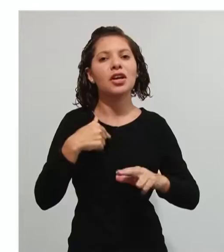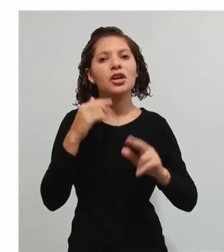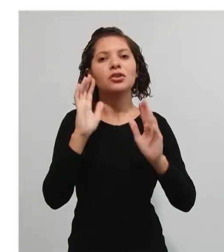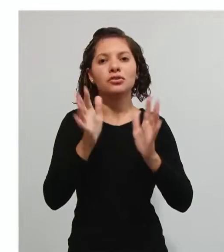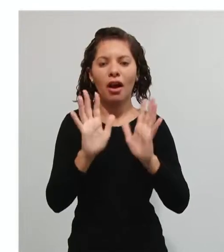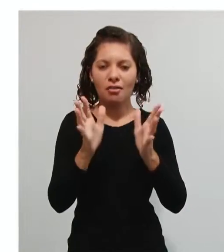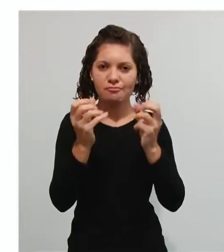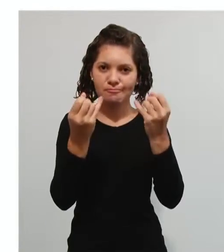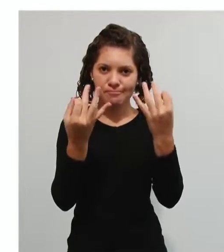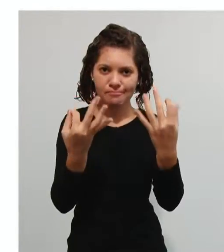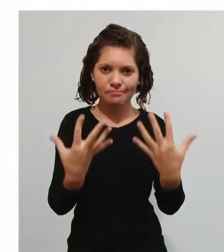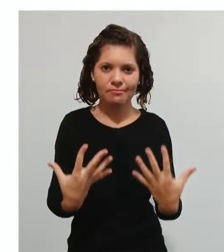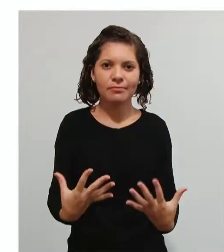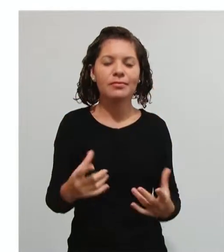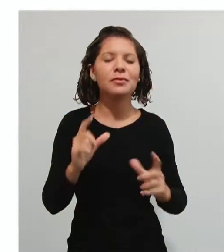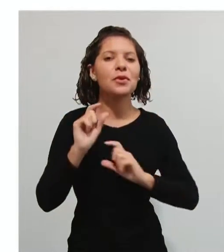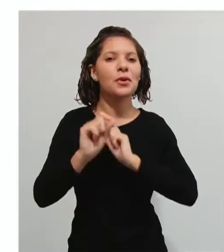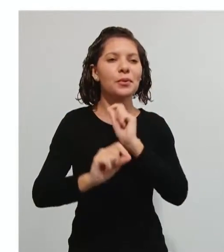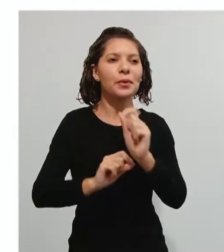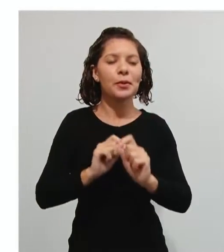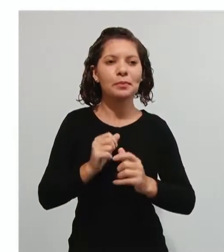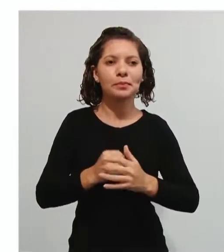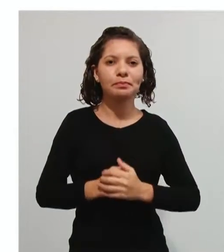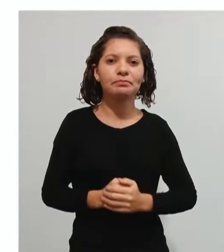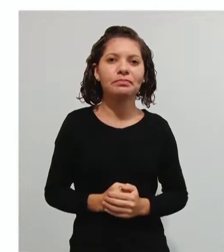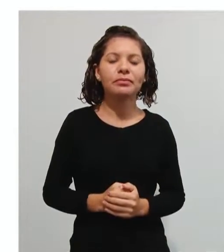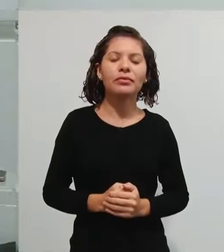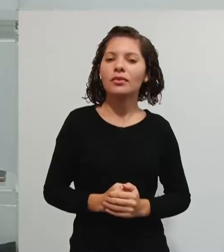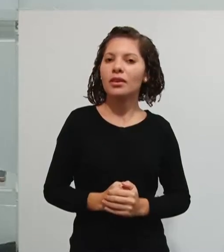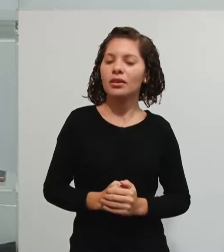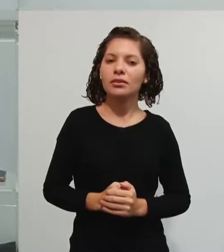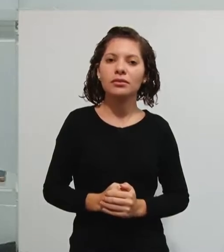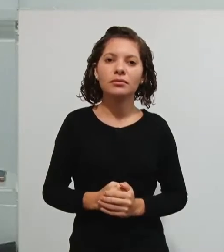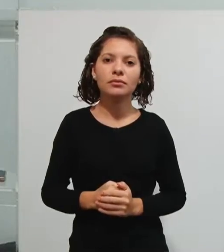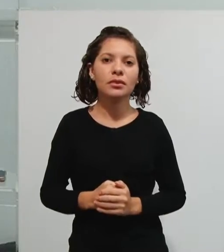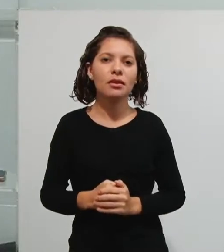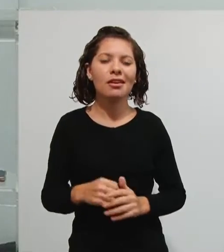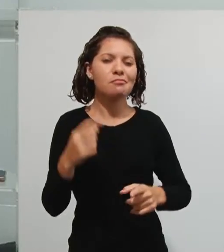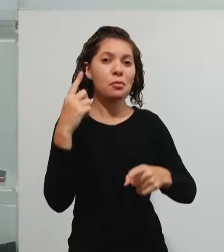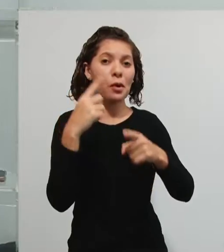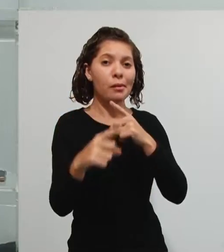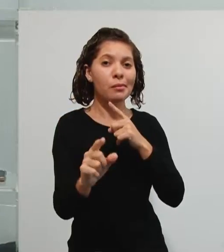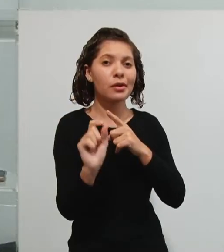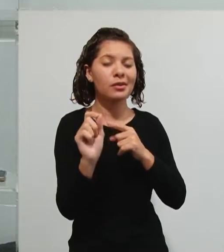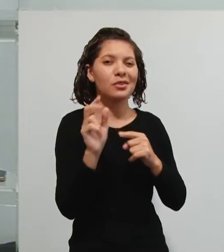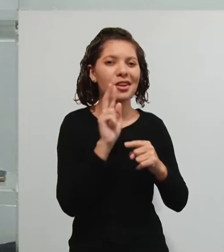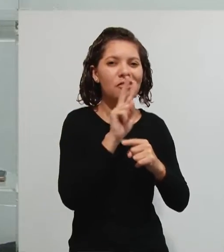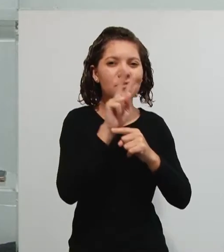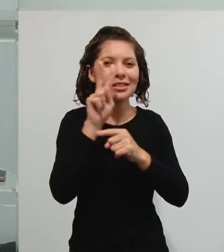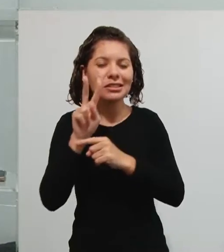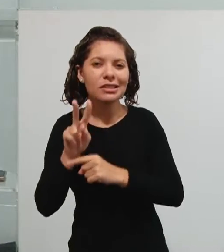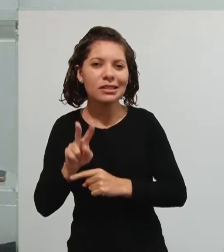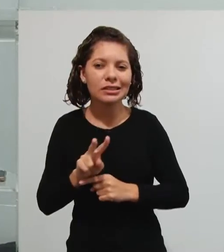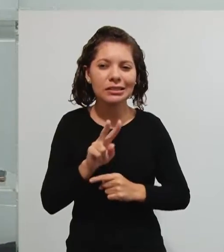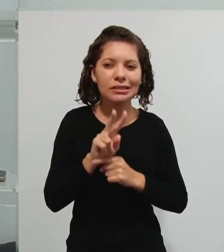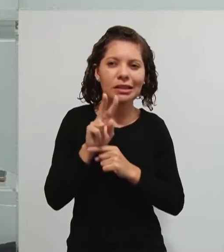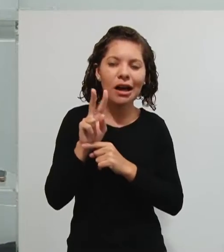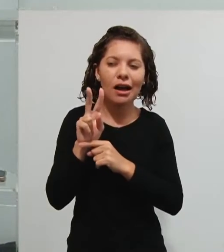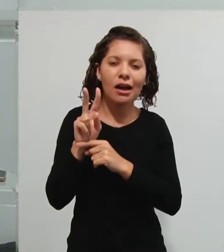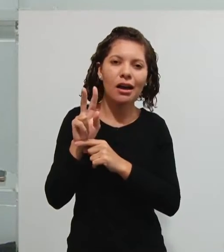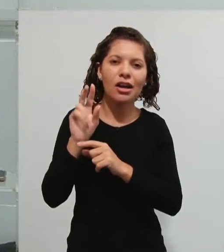os senhores que não posso fazer controle e fiscalização pairado apenas em